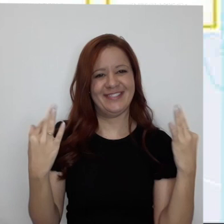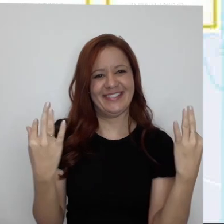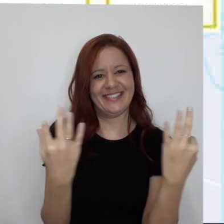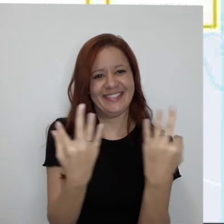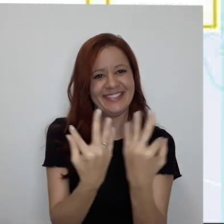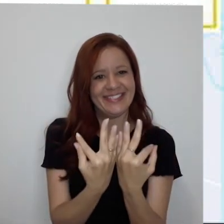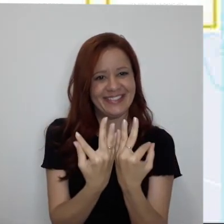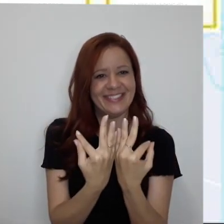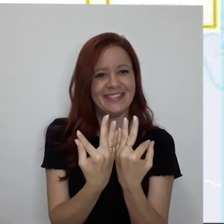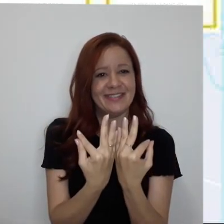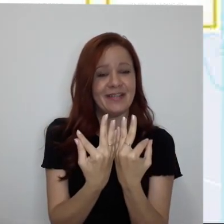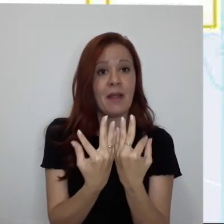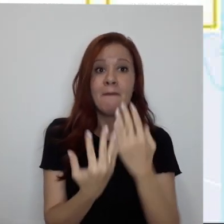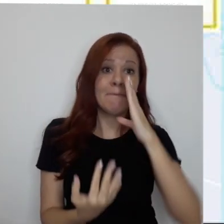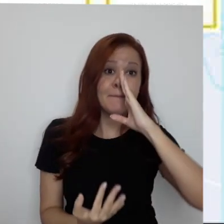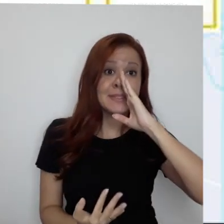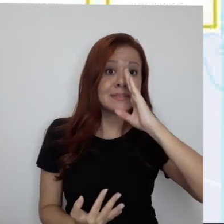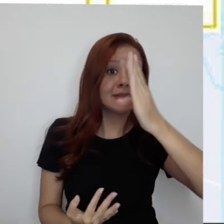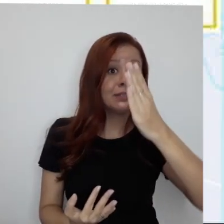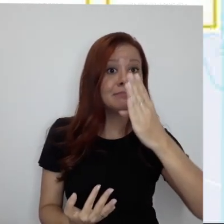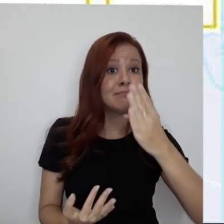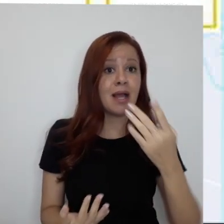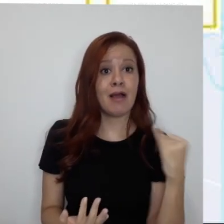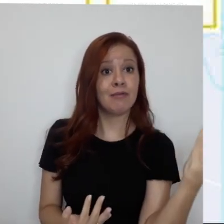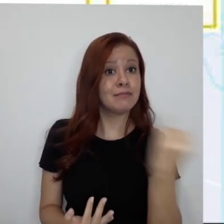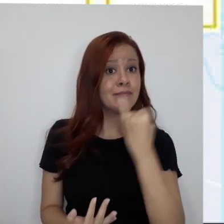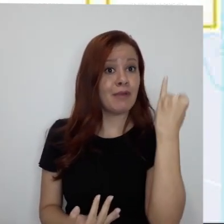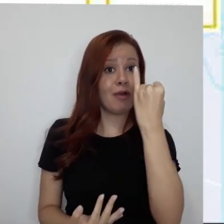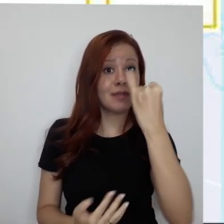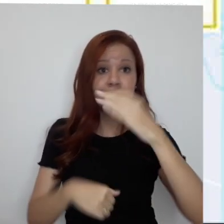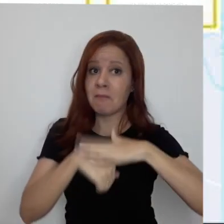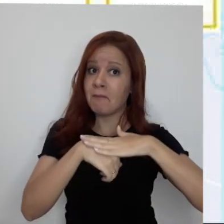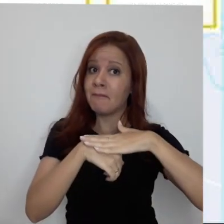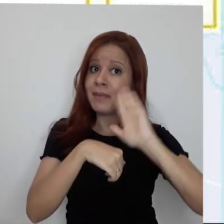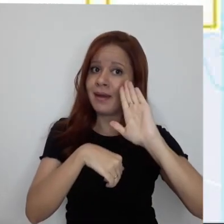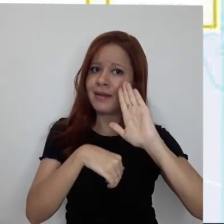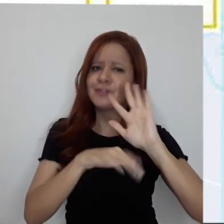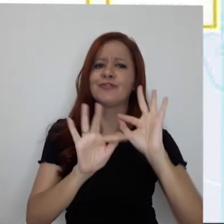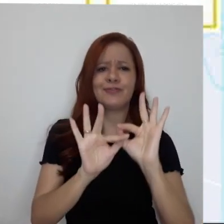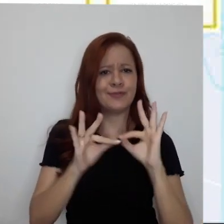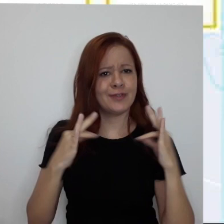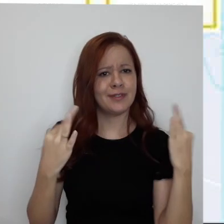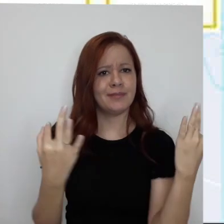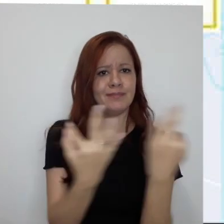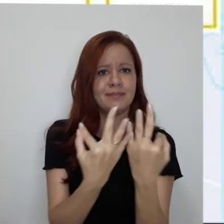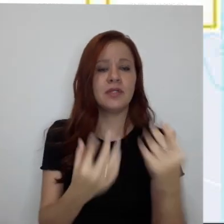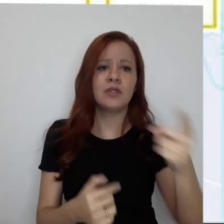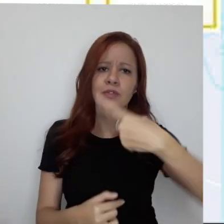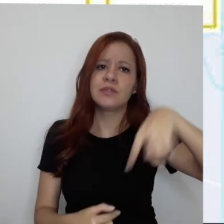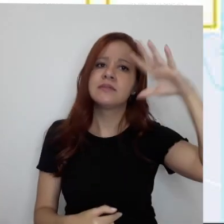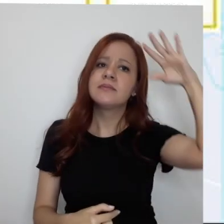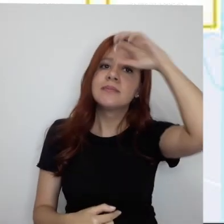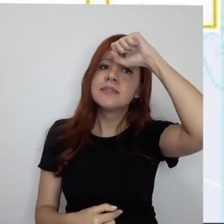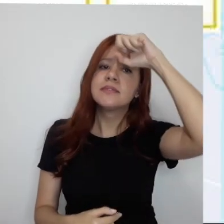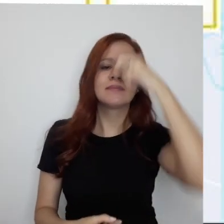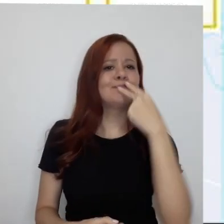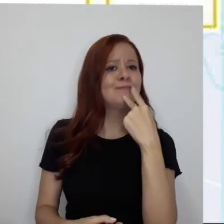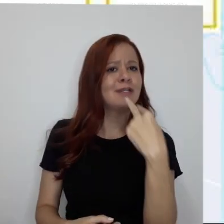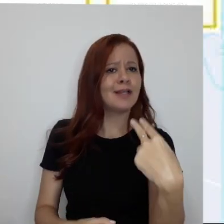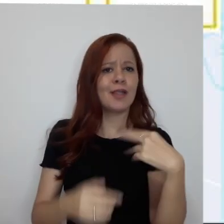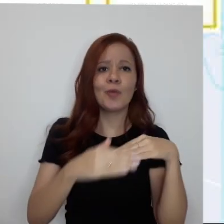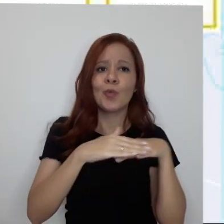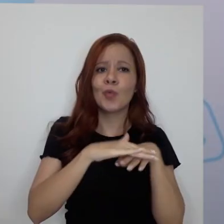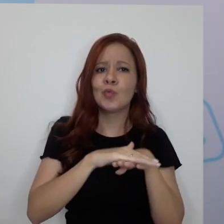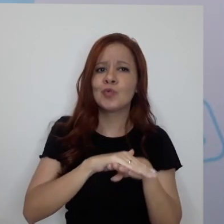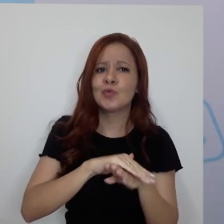dos primeiros, aliás, é o grupo social mais importante. Com a família nós aprendemos a nossa língua,